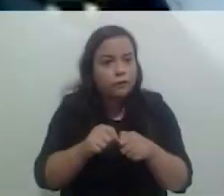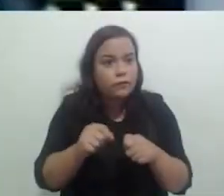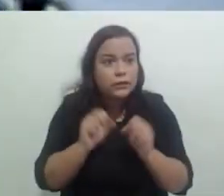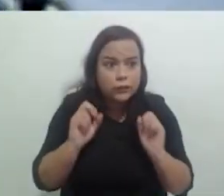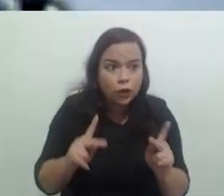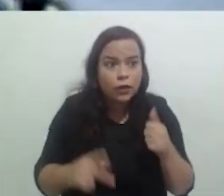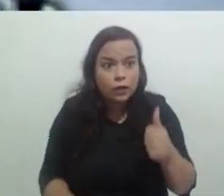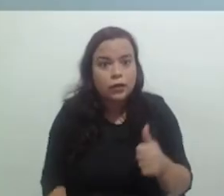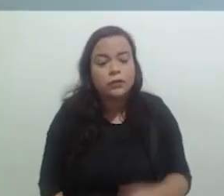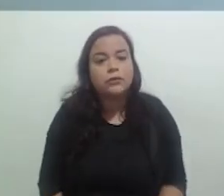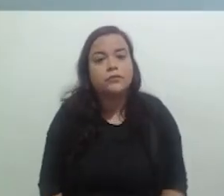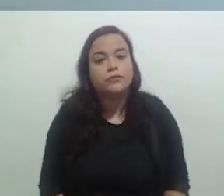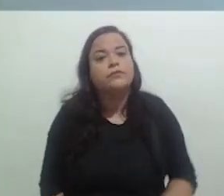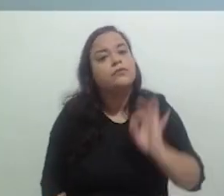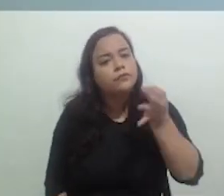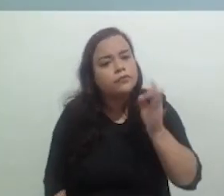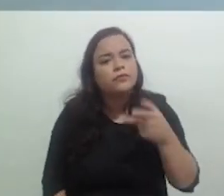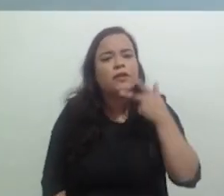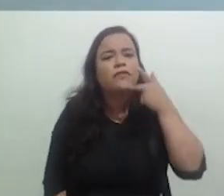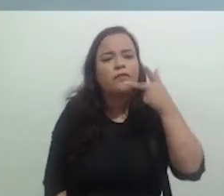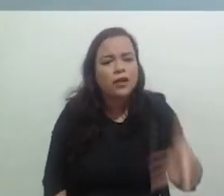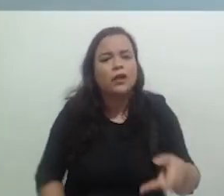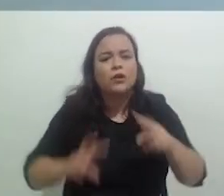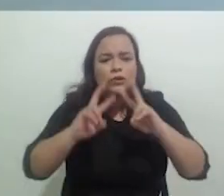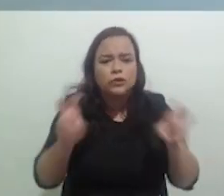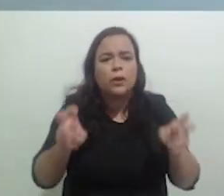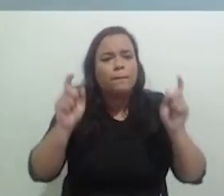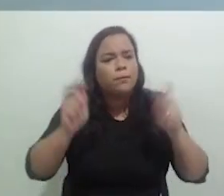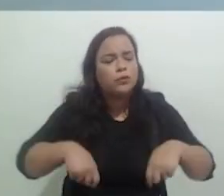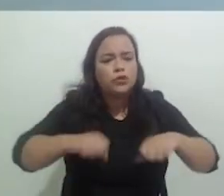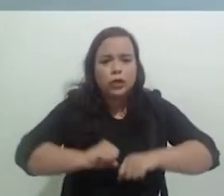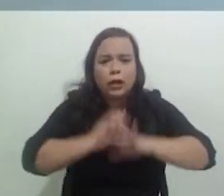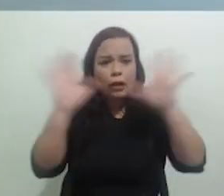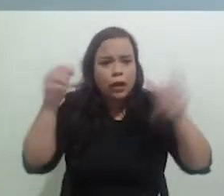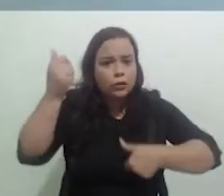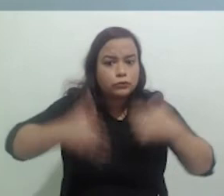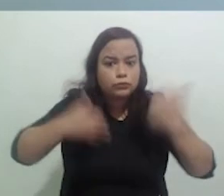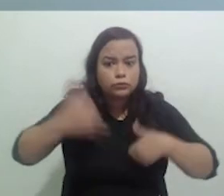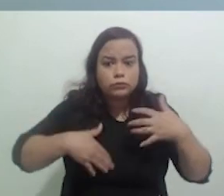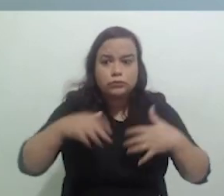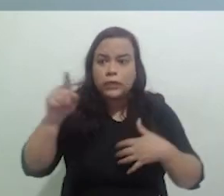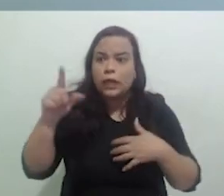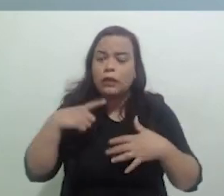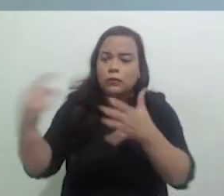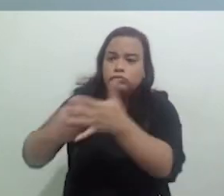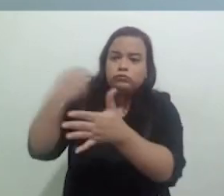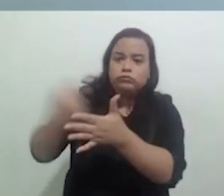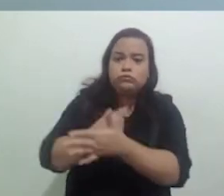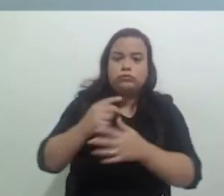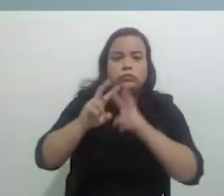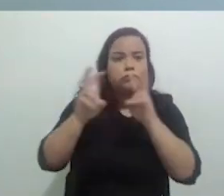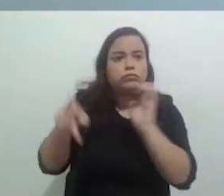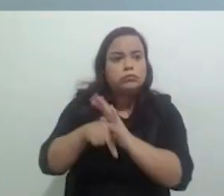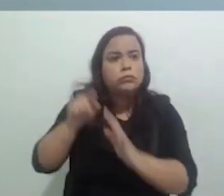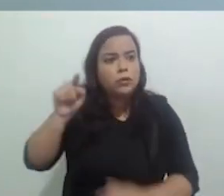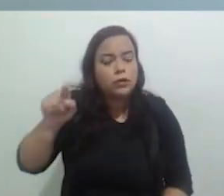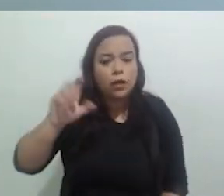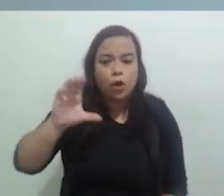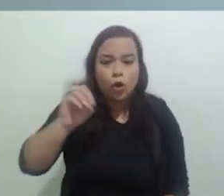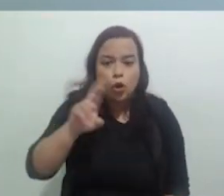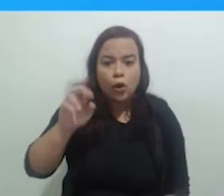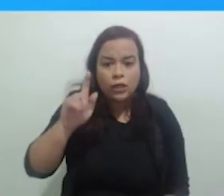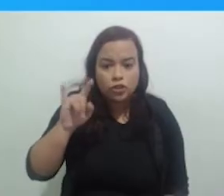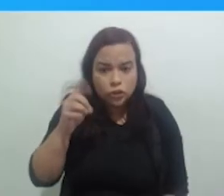O Dilerman está na sala, né? Ele podia até esclarecer como foi esse questionamento na corregedoria, como é que ele... A decisão que ele adotou.